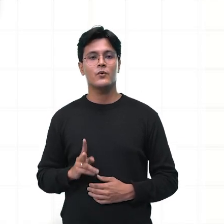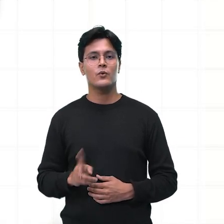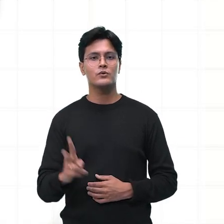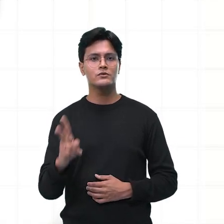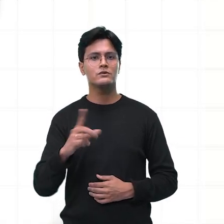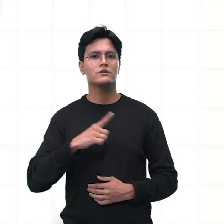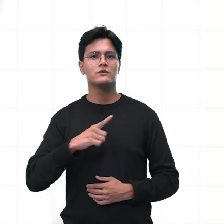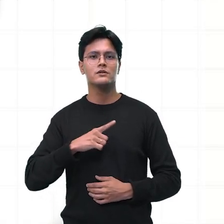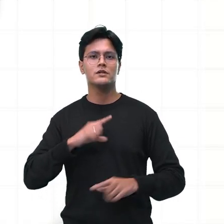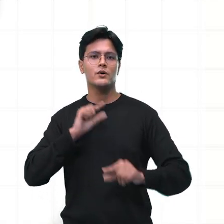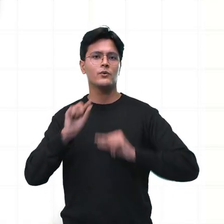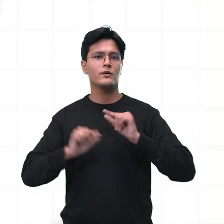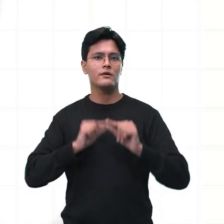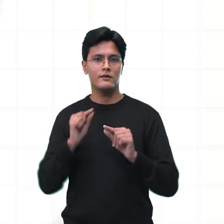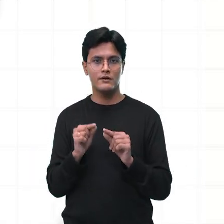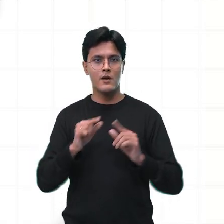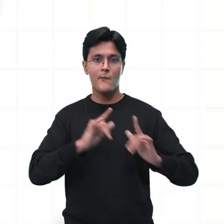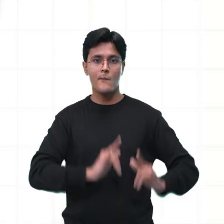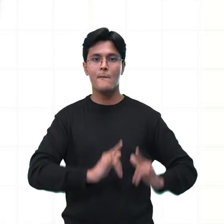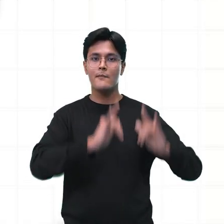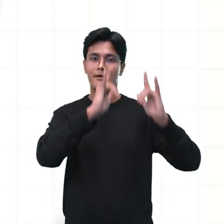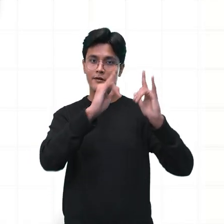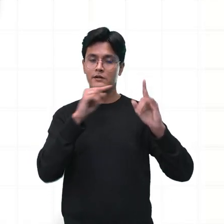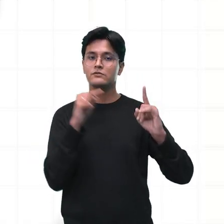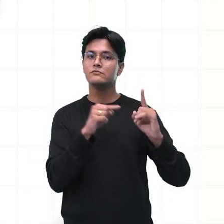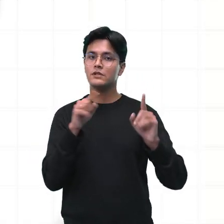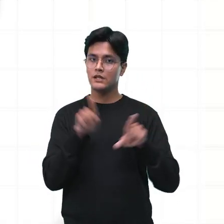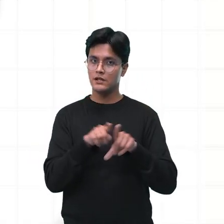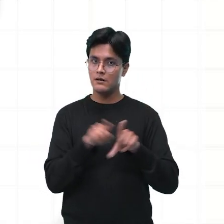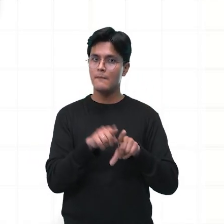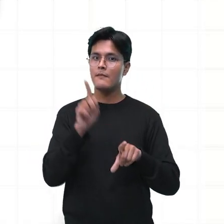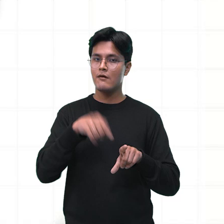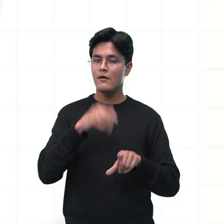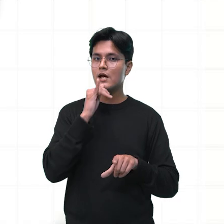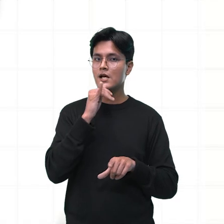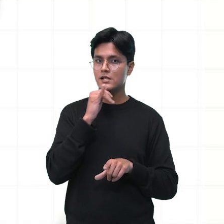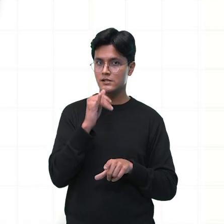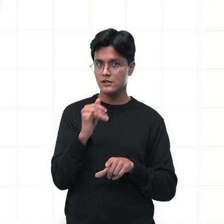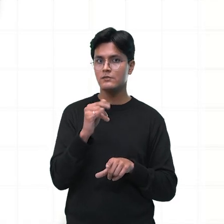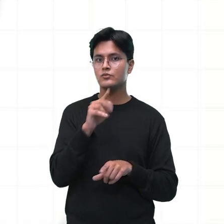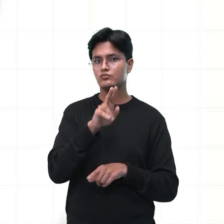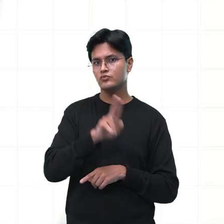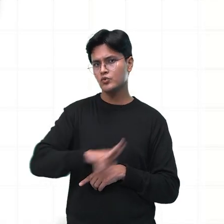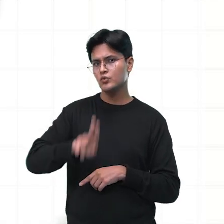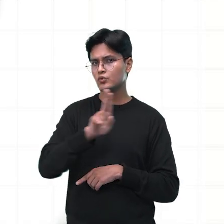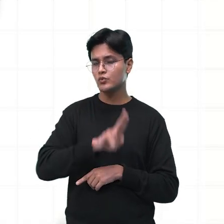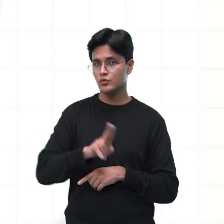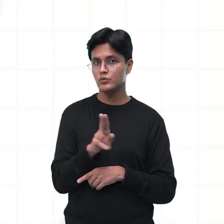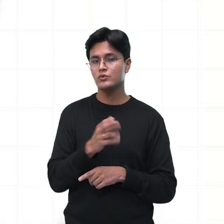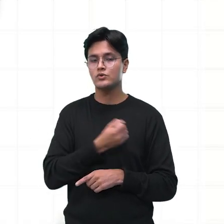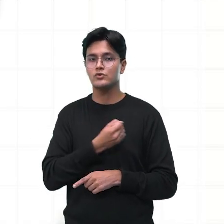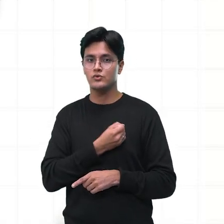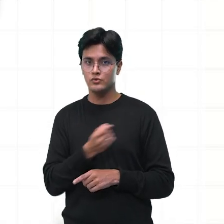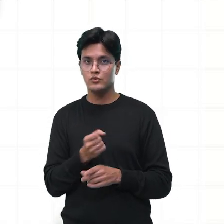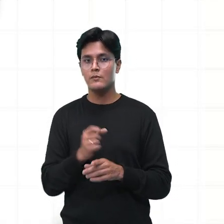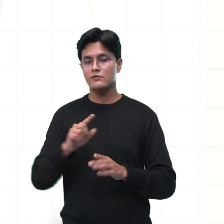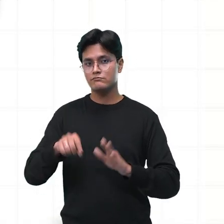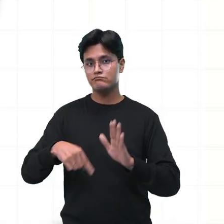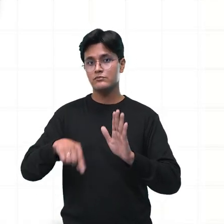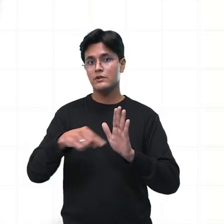Continuando, nós temos aqui um prédio. E ele também é um exemplo de utilização dos números negativos. Por quê? Porque ele